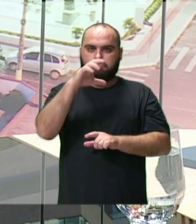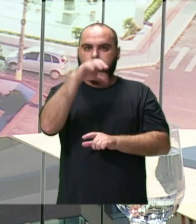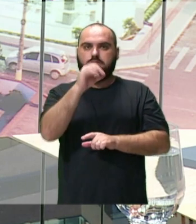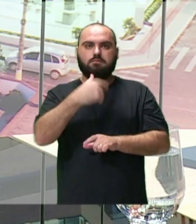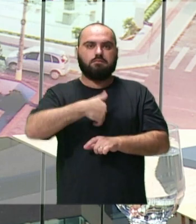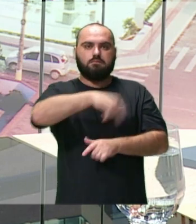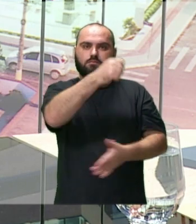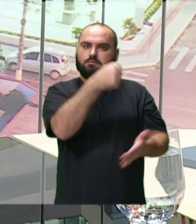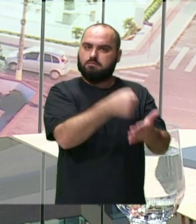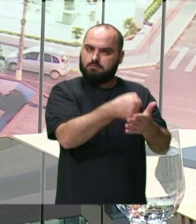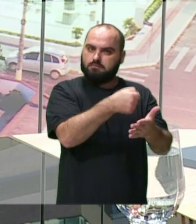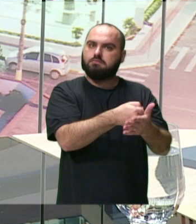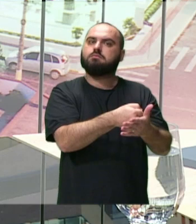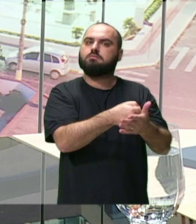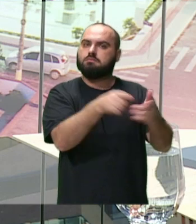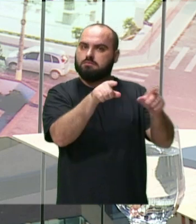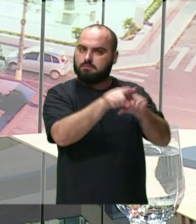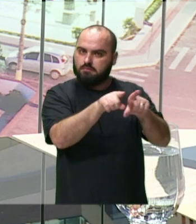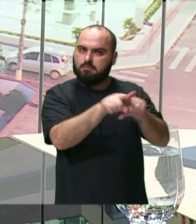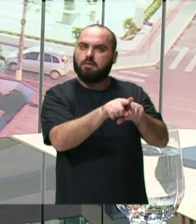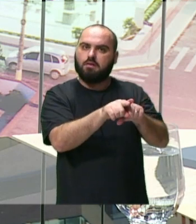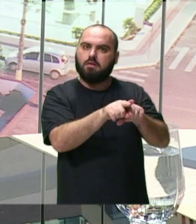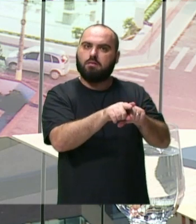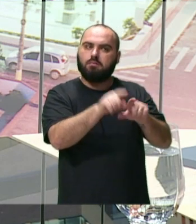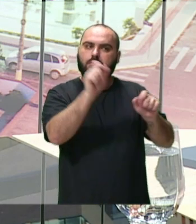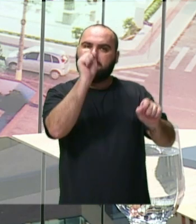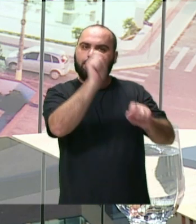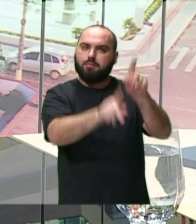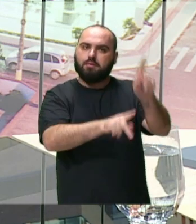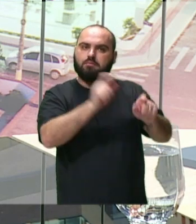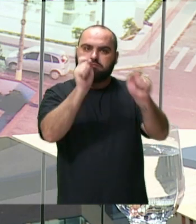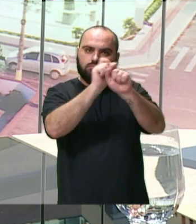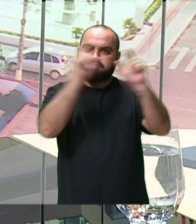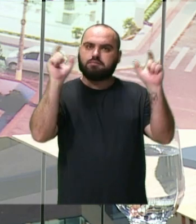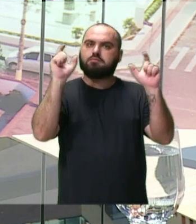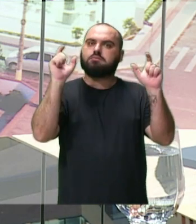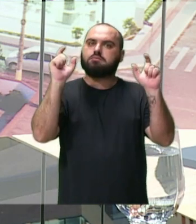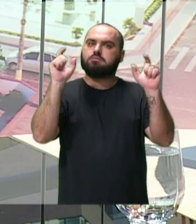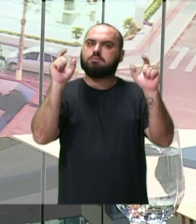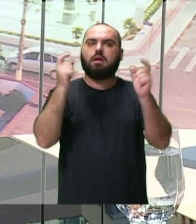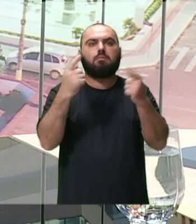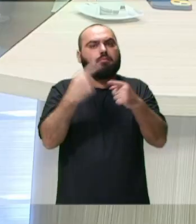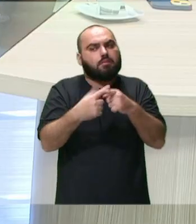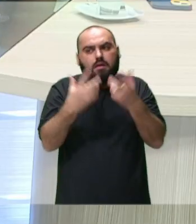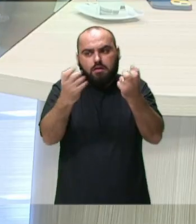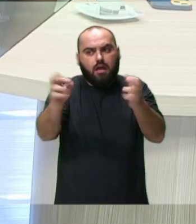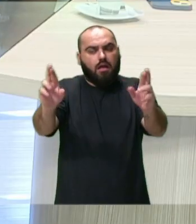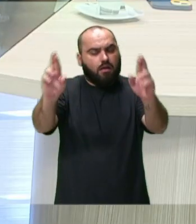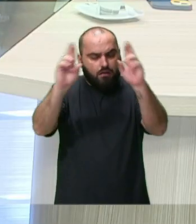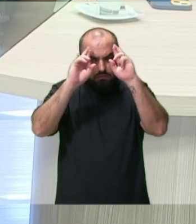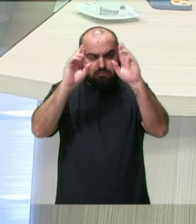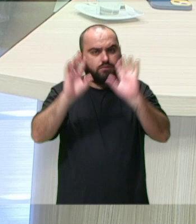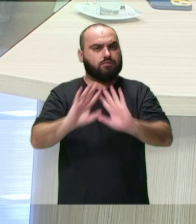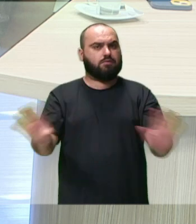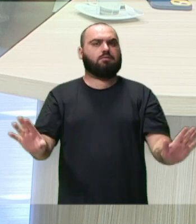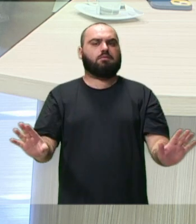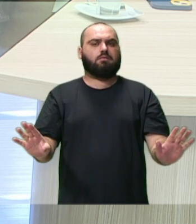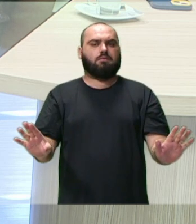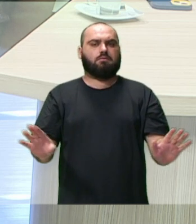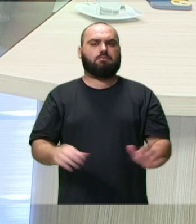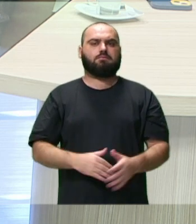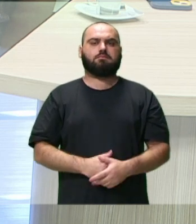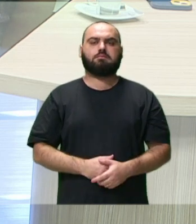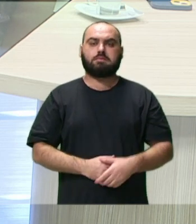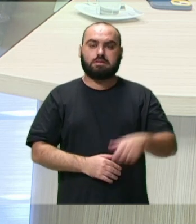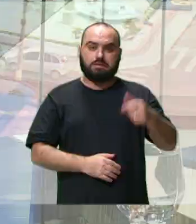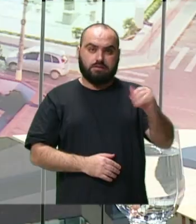cobrada, televisionada, para chamar um pouco de atenção, porque, como eu disse, a gente não quer nada mais além de respeito. A Flor não está precisando.